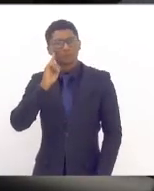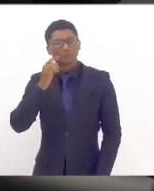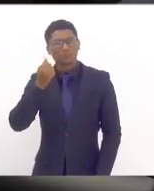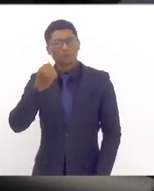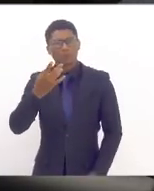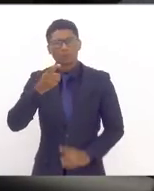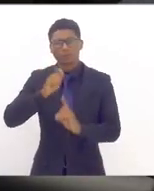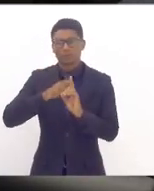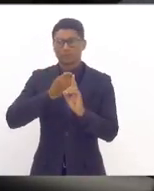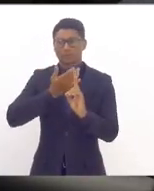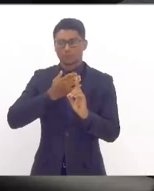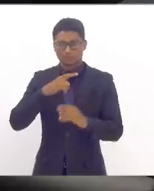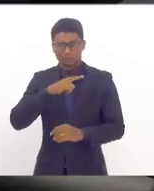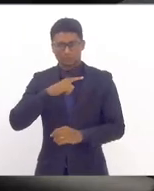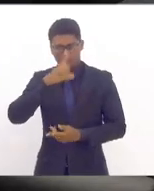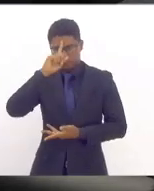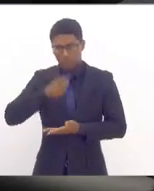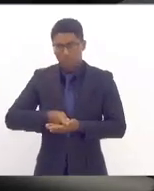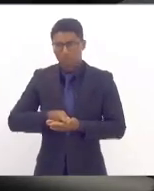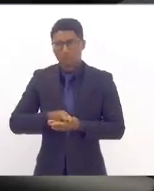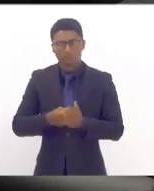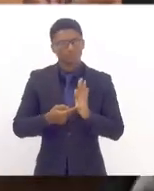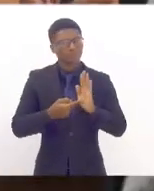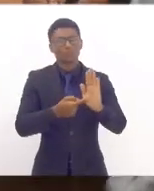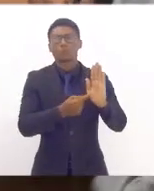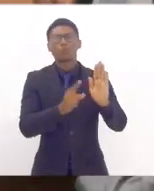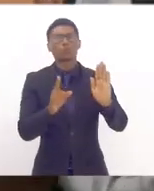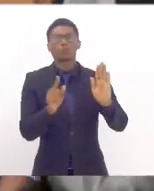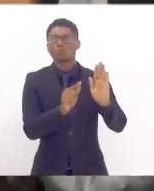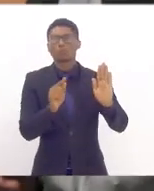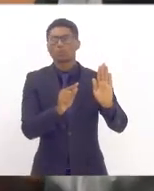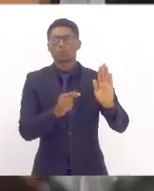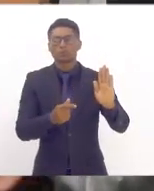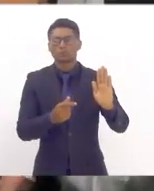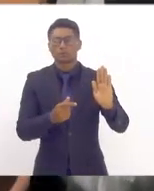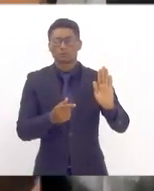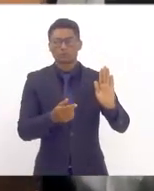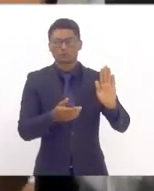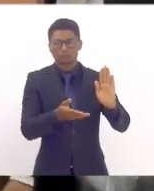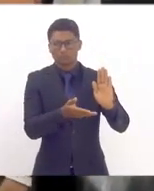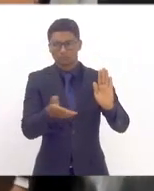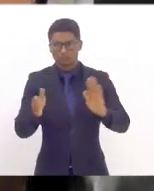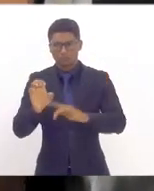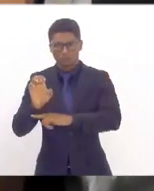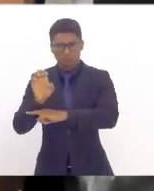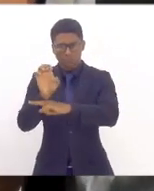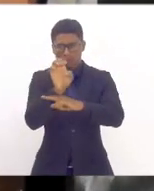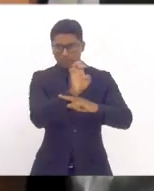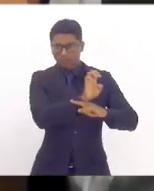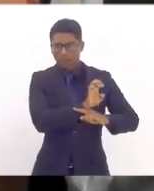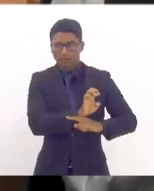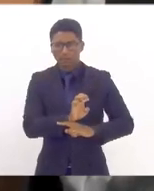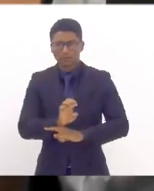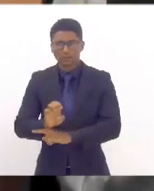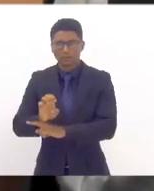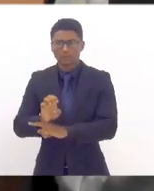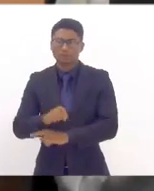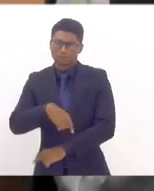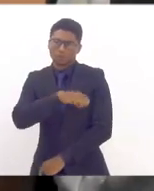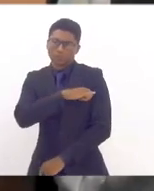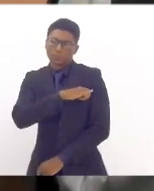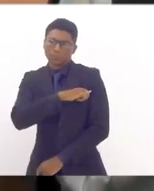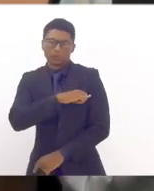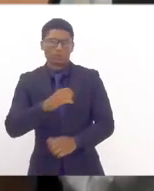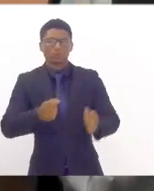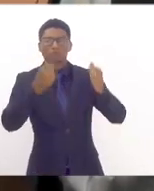ou 14 de Dezembro Que basicamente colocou como se os estados que ainda não tivesse eles acataram justificativa do Rio de Janeiro